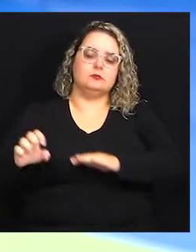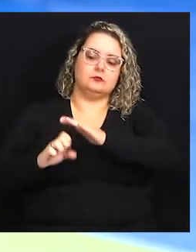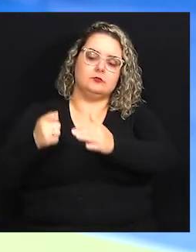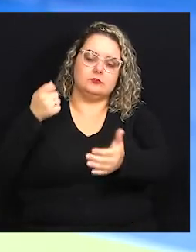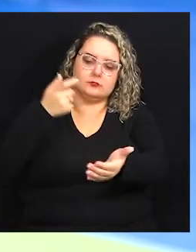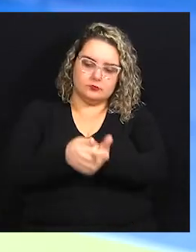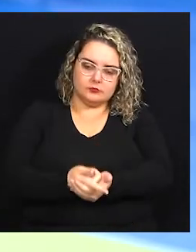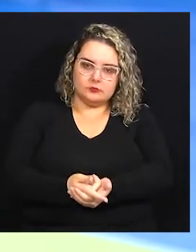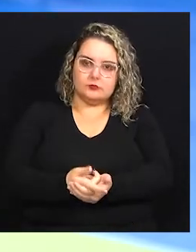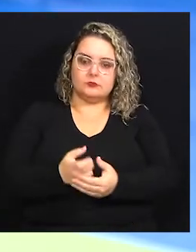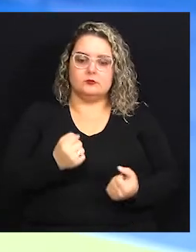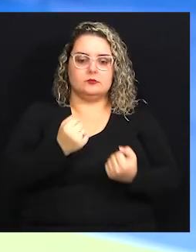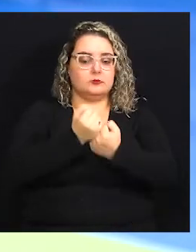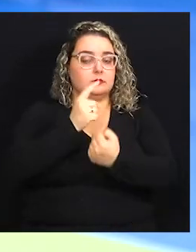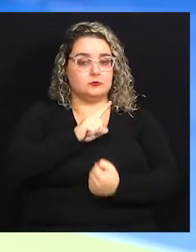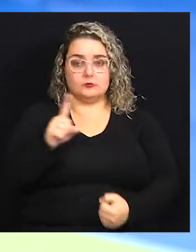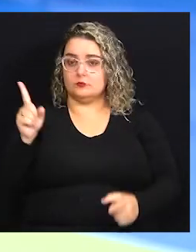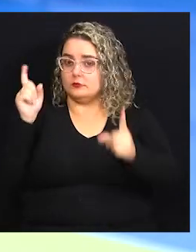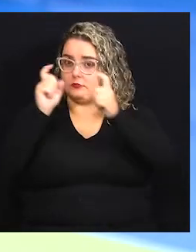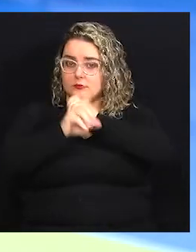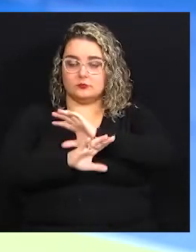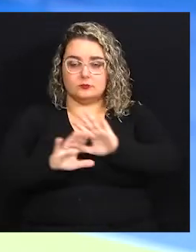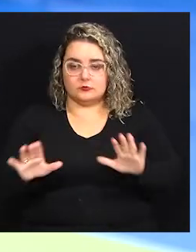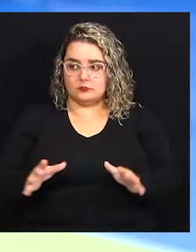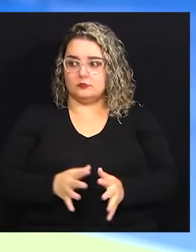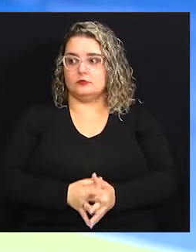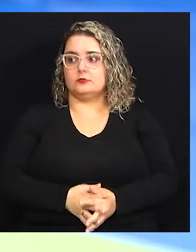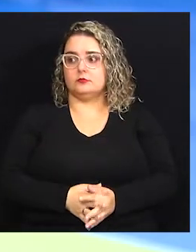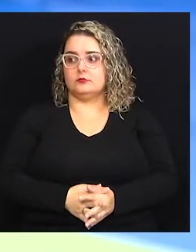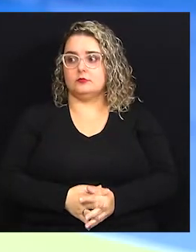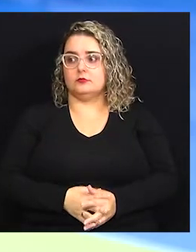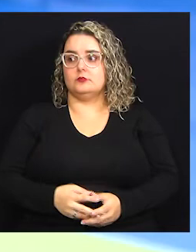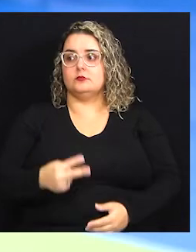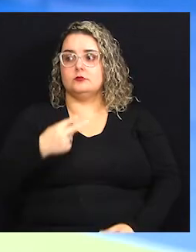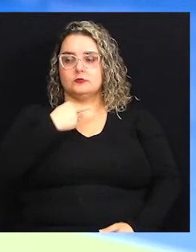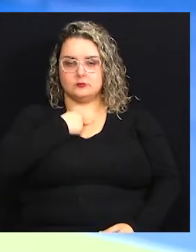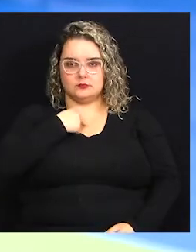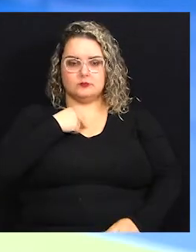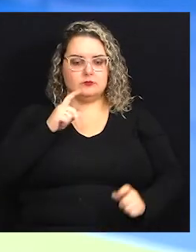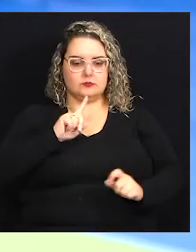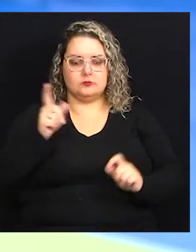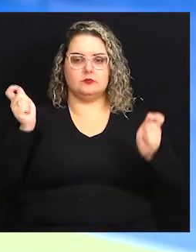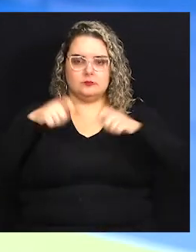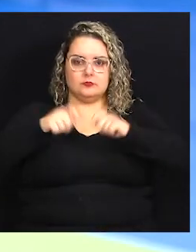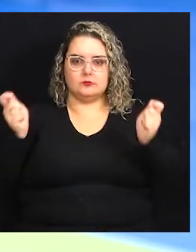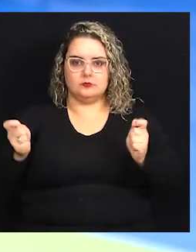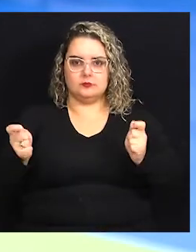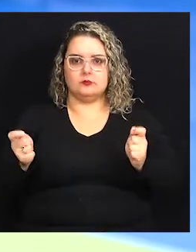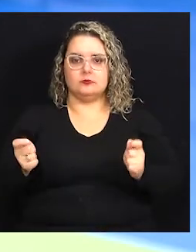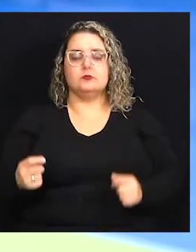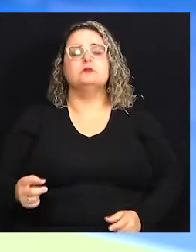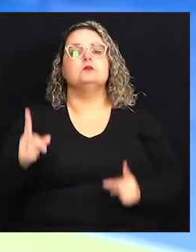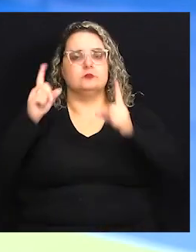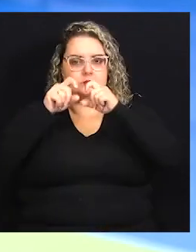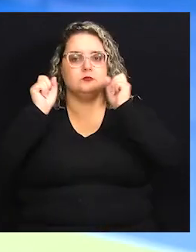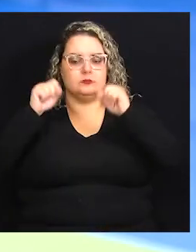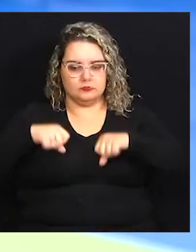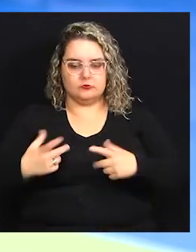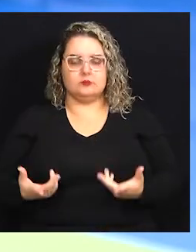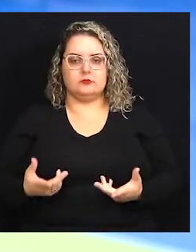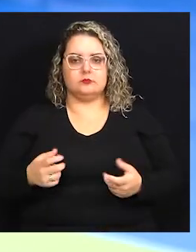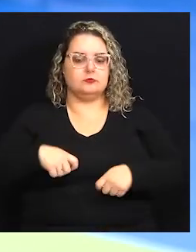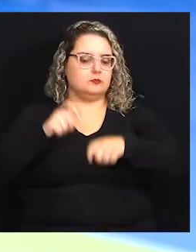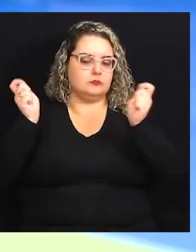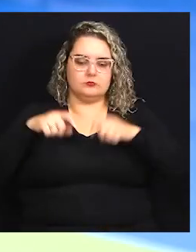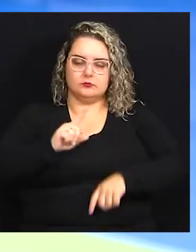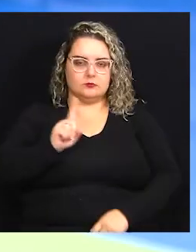nos apoiem, que não é difícil. Não é difícil. Não é impossível, desculpa. Difícil é, não é impossível. Mas é dessa maneira que eu